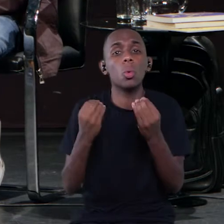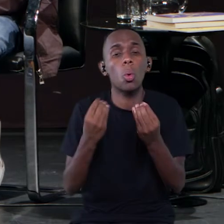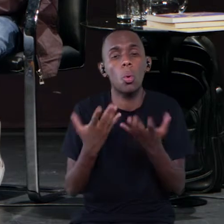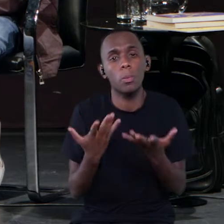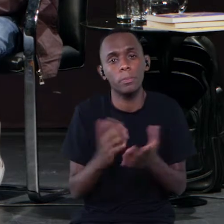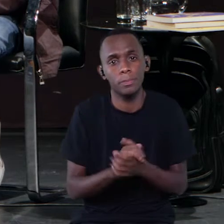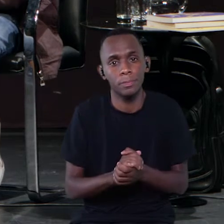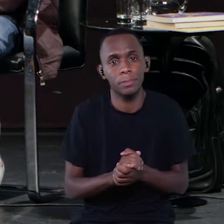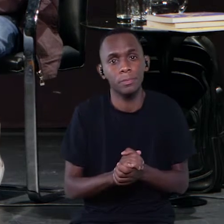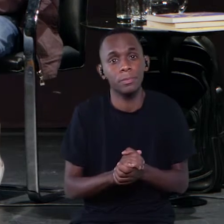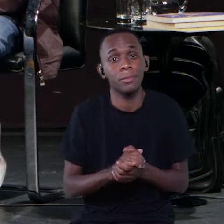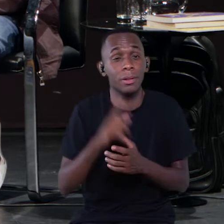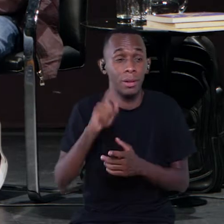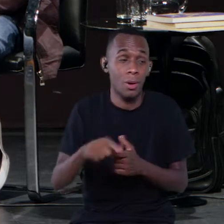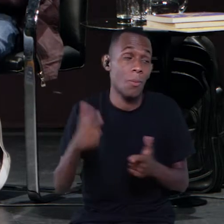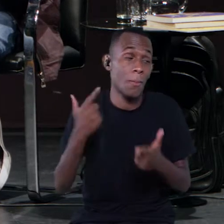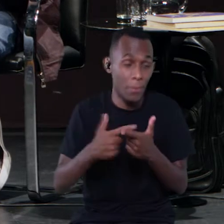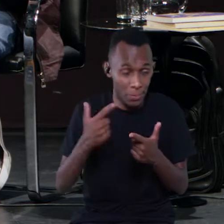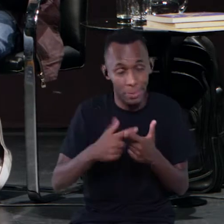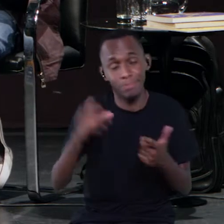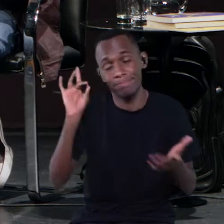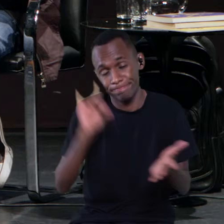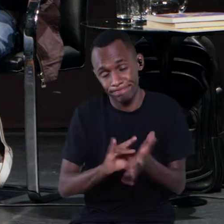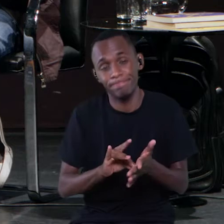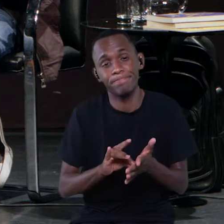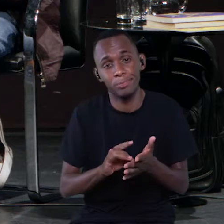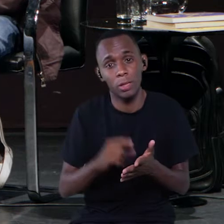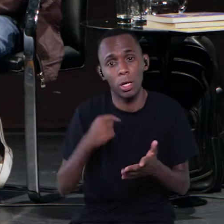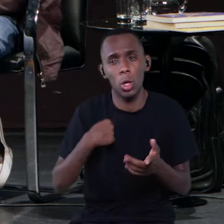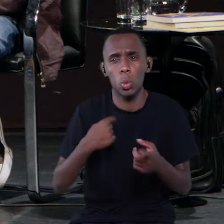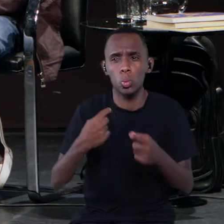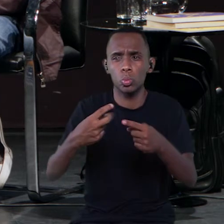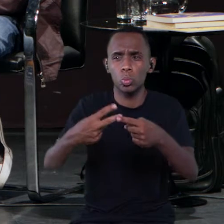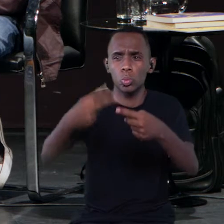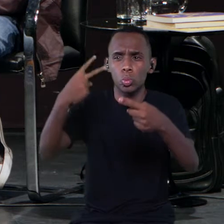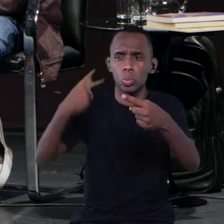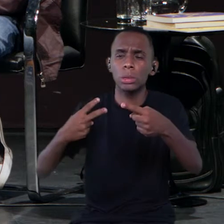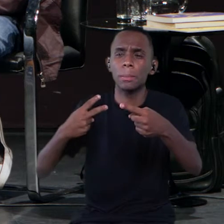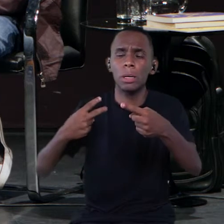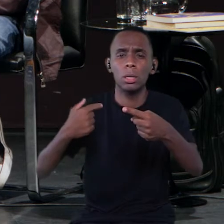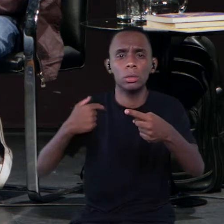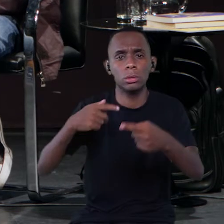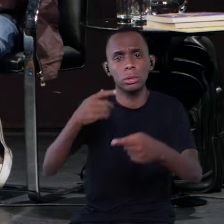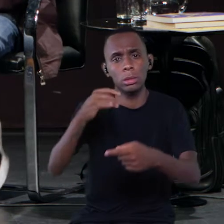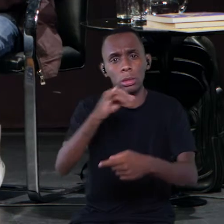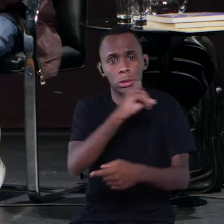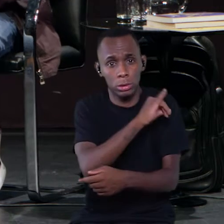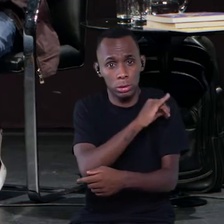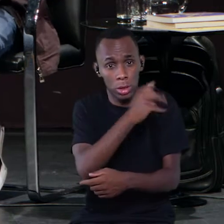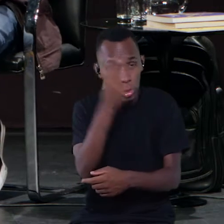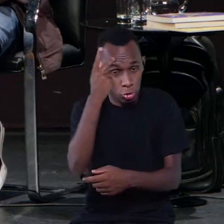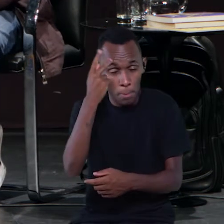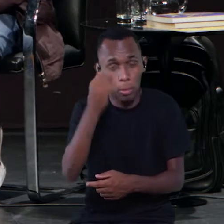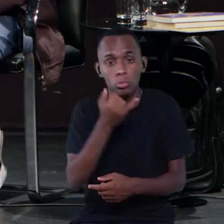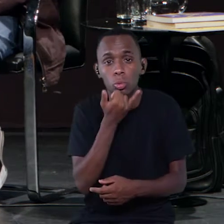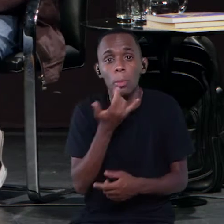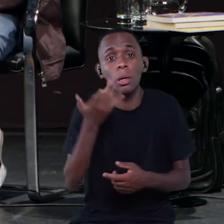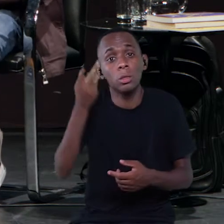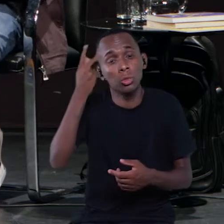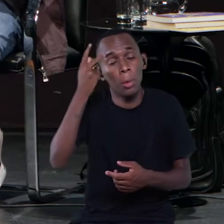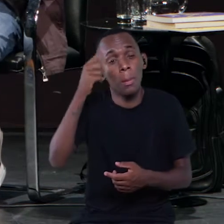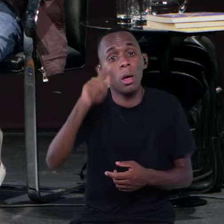Eu acho que é um dos grandes dramas, né? Eu estive aqui em São Paulo 2 semanas atrás, e era num congresso